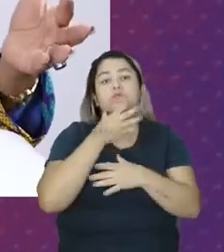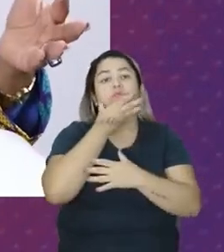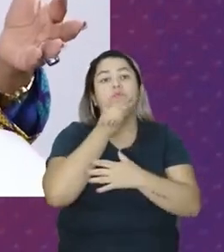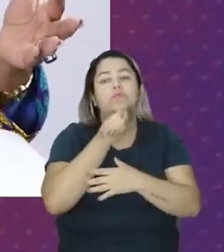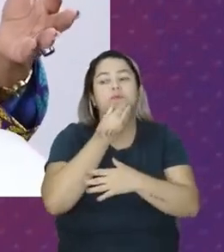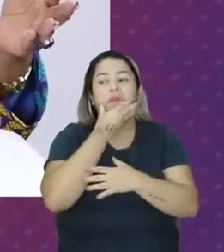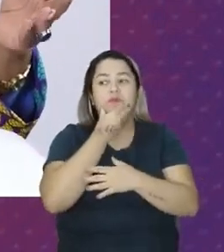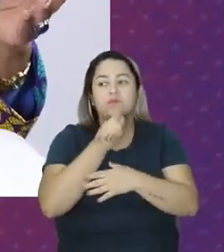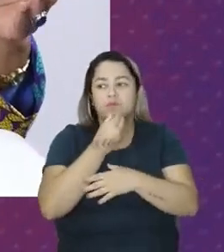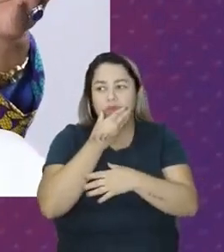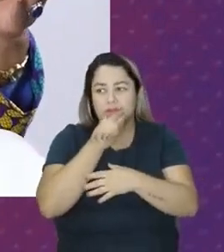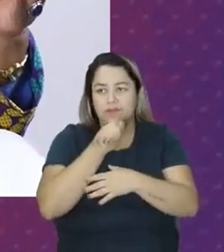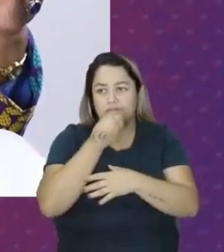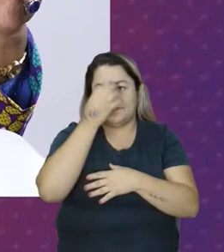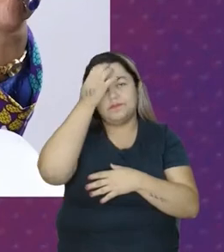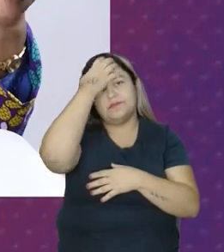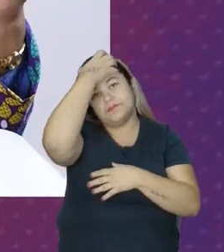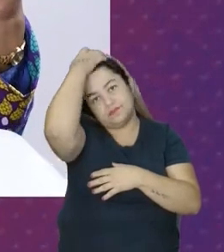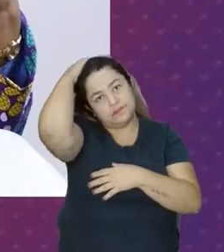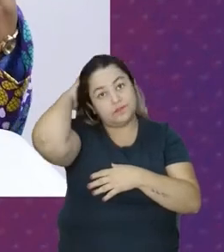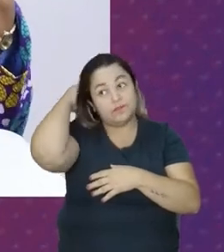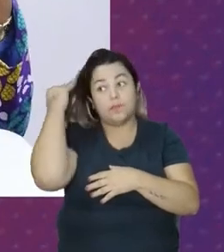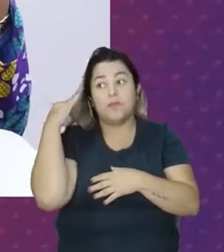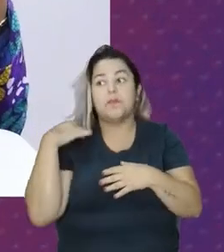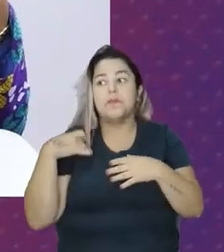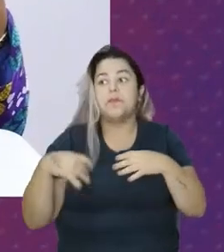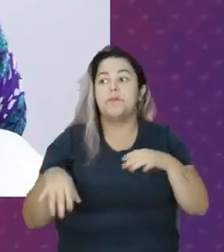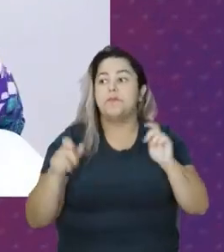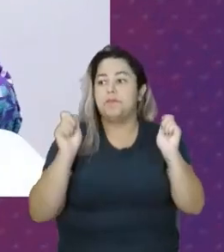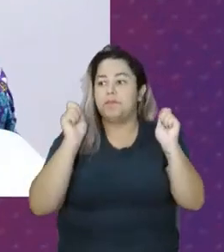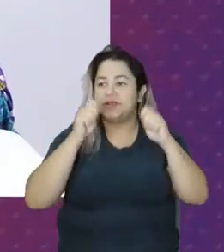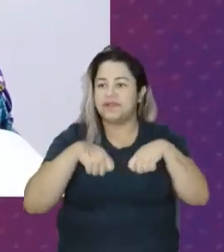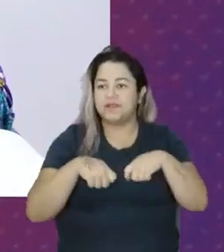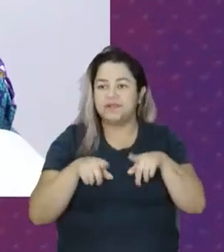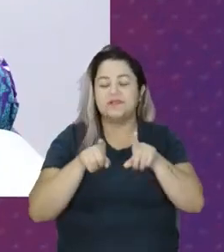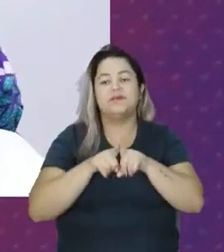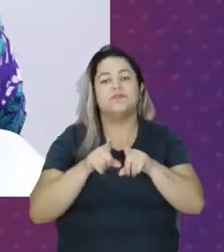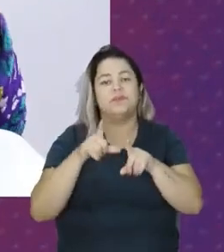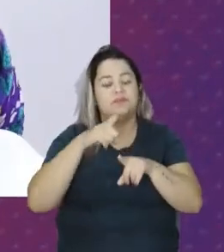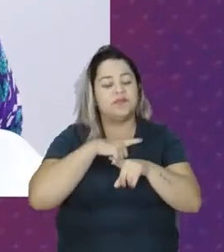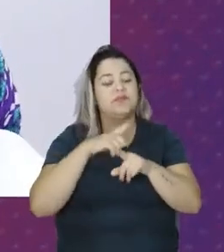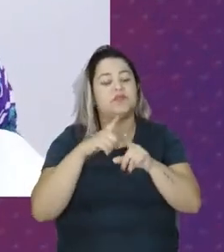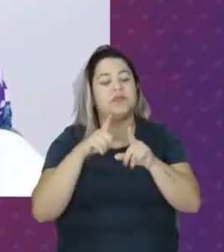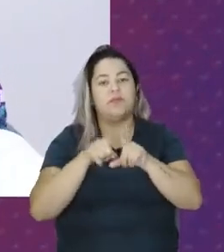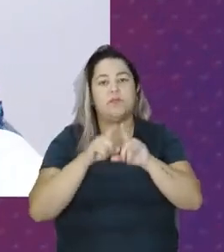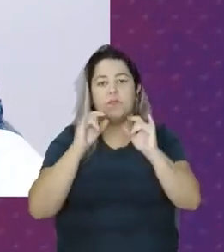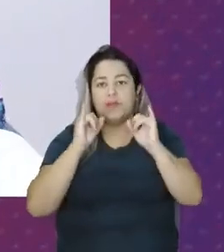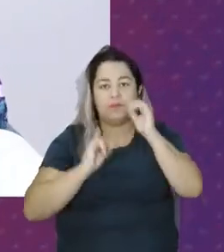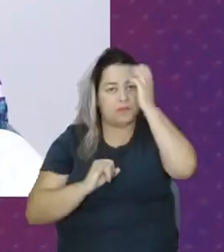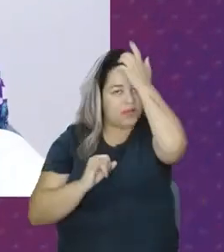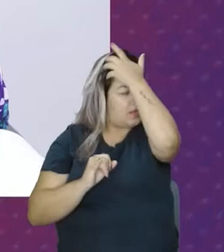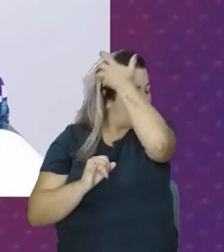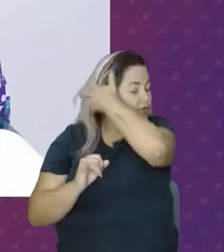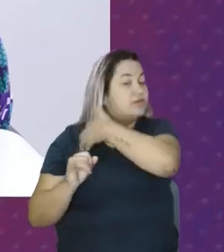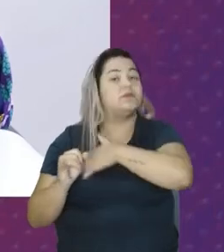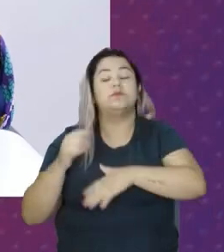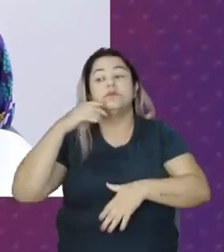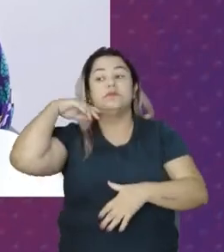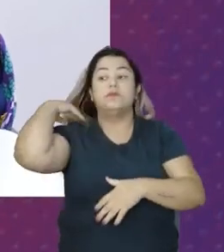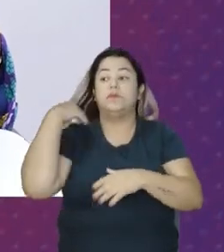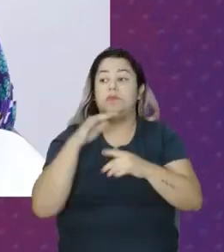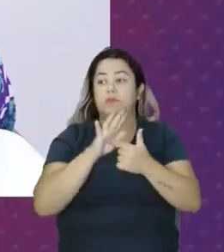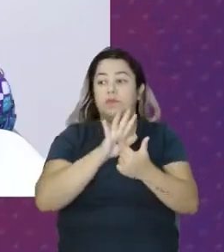masculina, né? Então, precisamos ter uma fotografia que